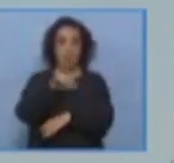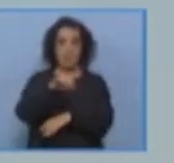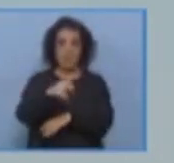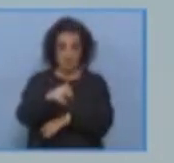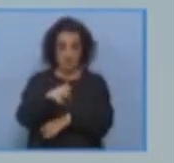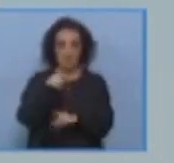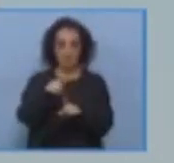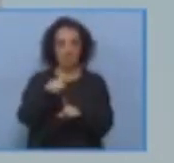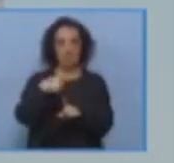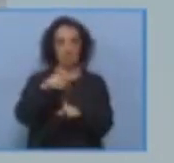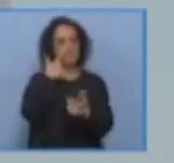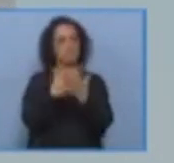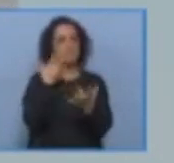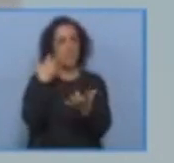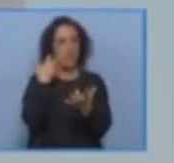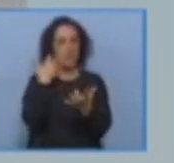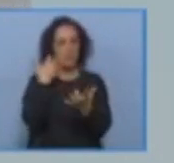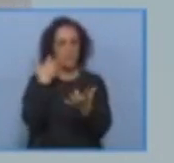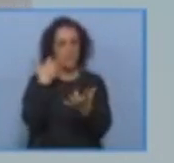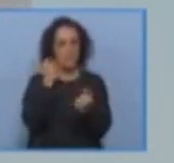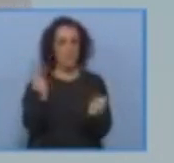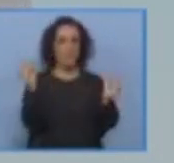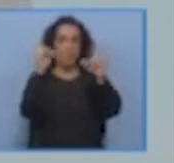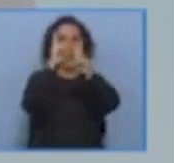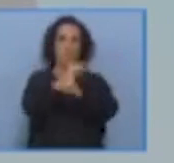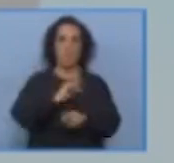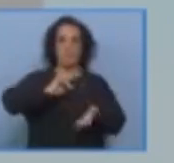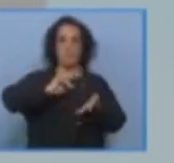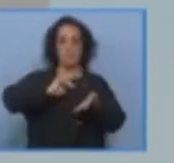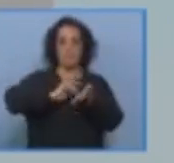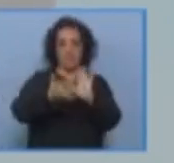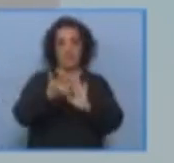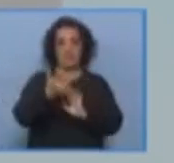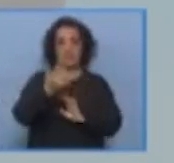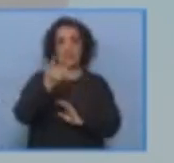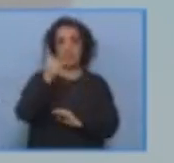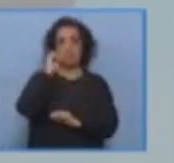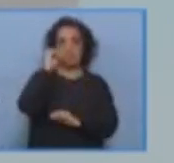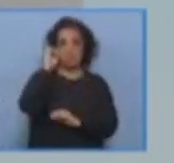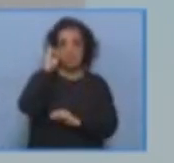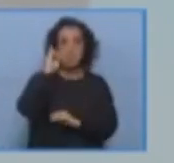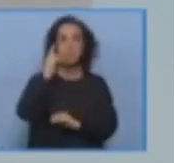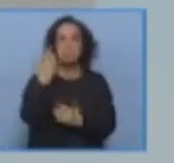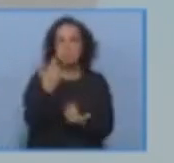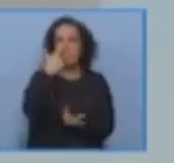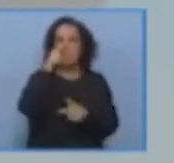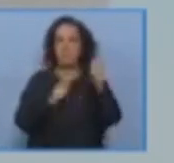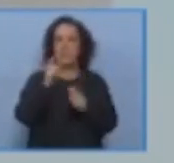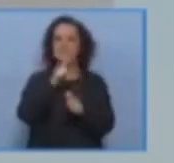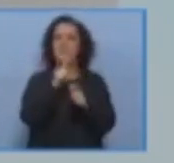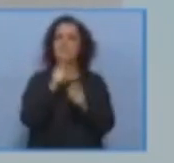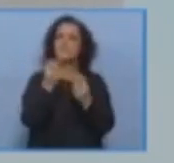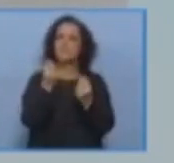acontecimento que ganha pertinência agora com o novo chefe de Estado no Brasil, que parece não nutrir assim uma grande simpatia ambiental ou